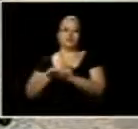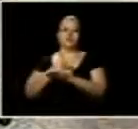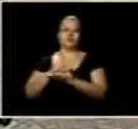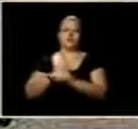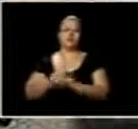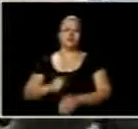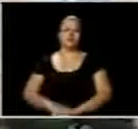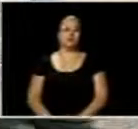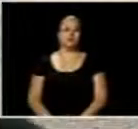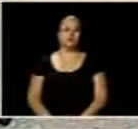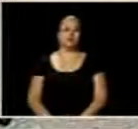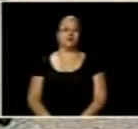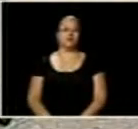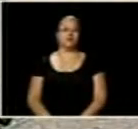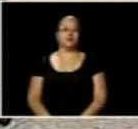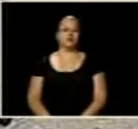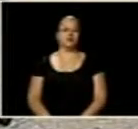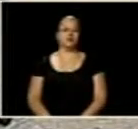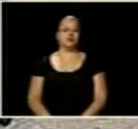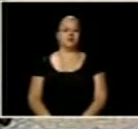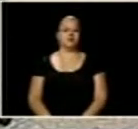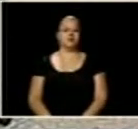Vereador não está? Claro que está.